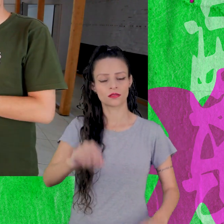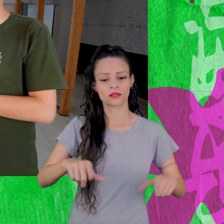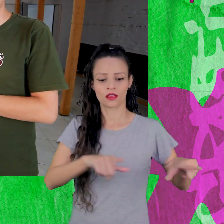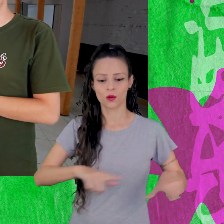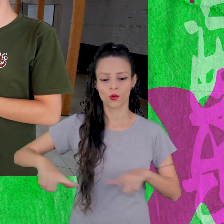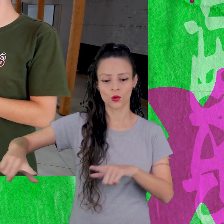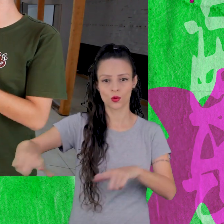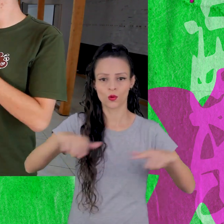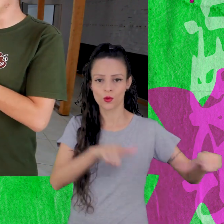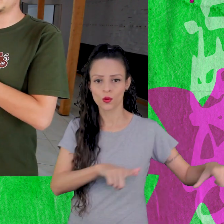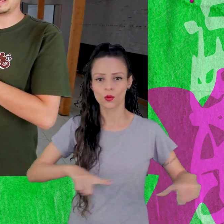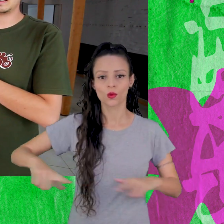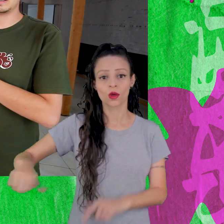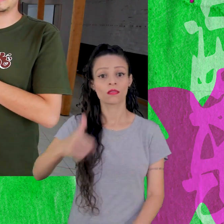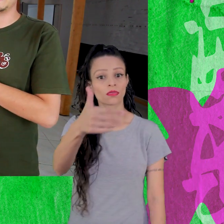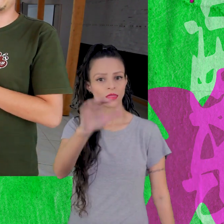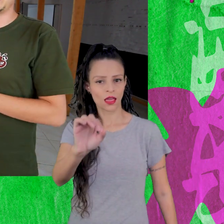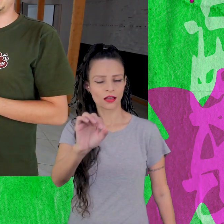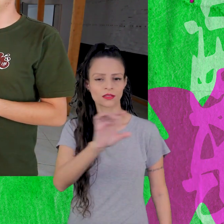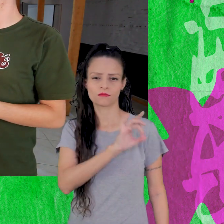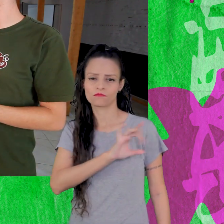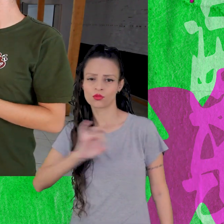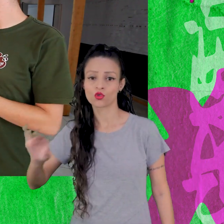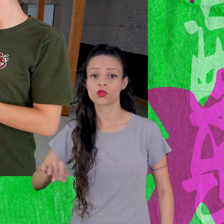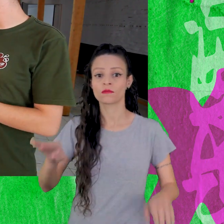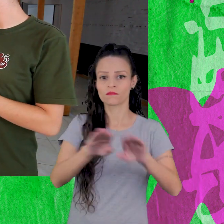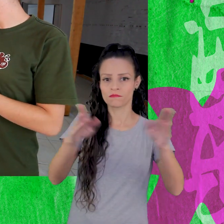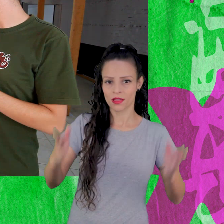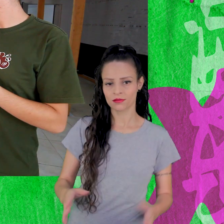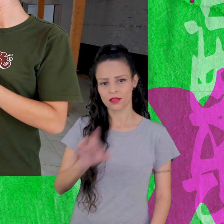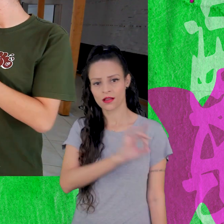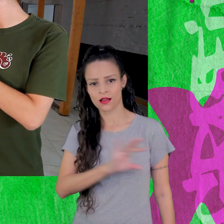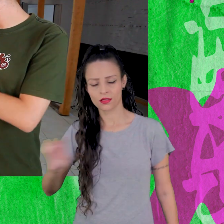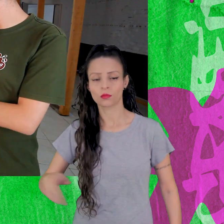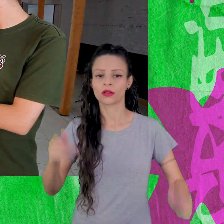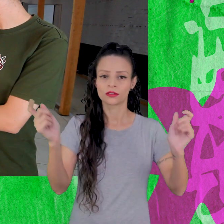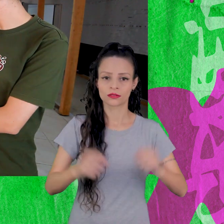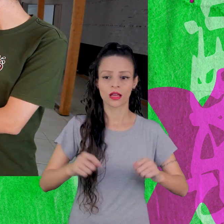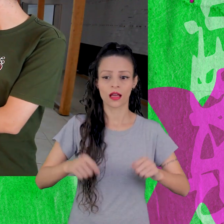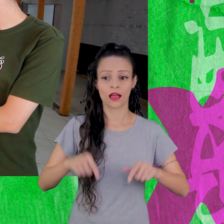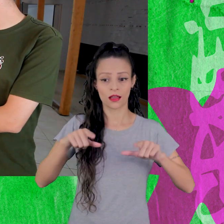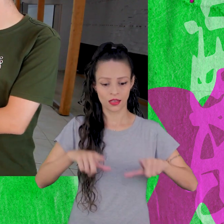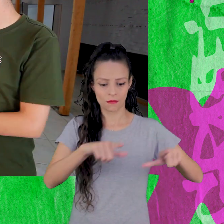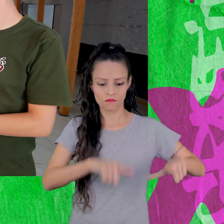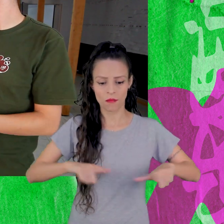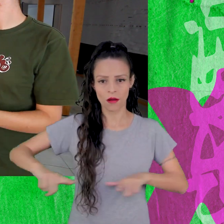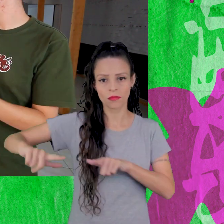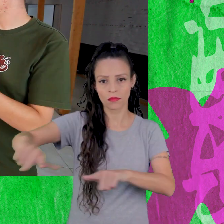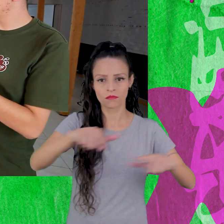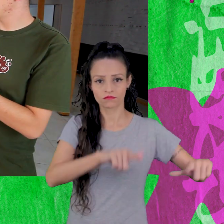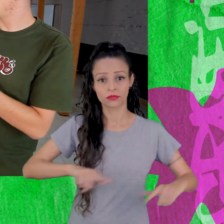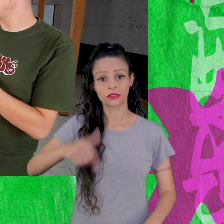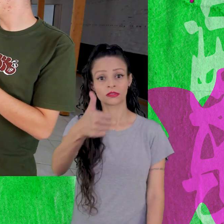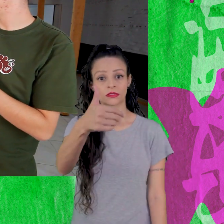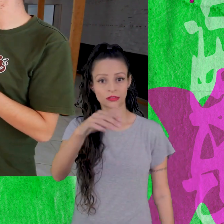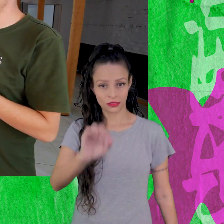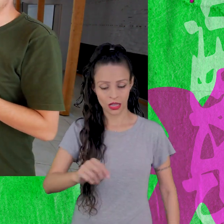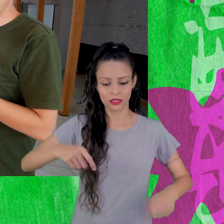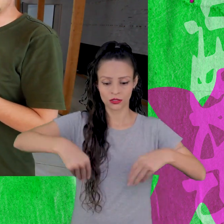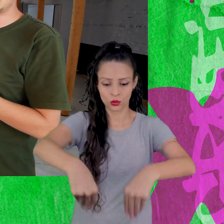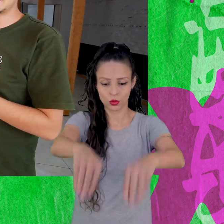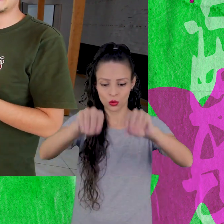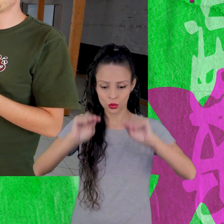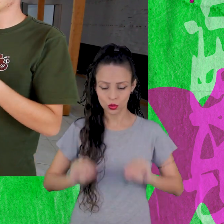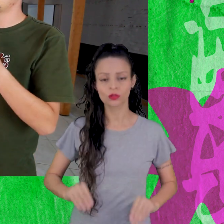10 peças por mesa, né? Então eu visto aqui as peças, eu consigo fazer então as